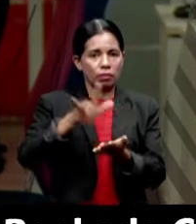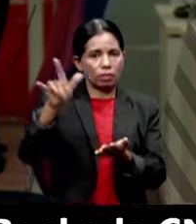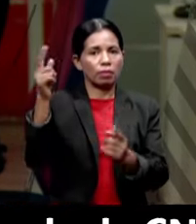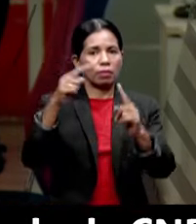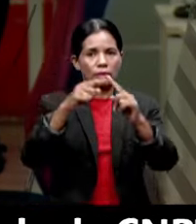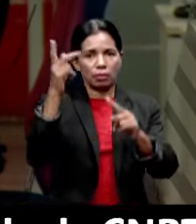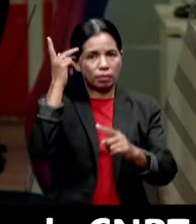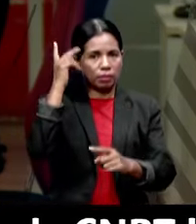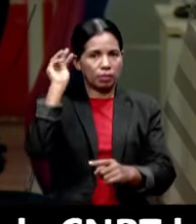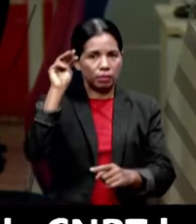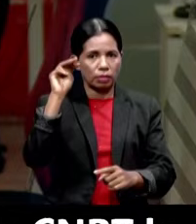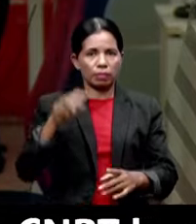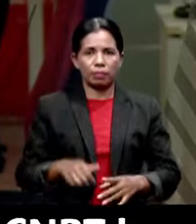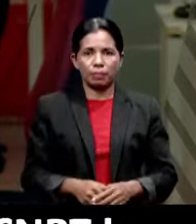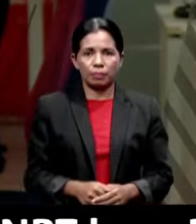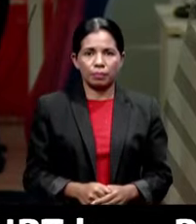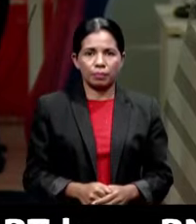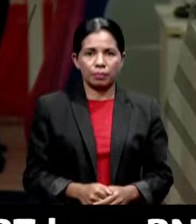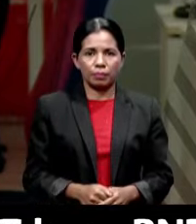primeiro-ministro.